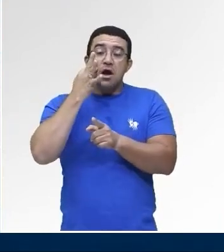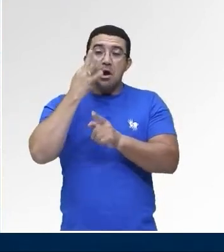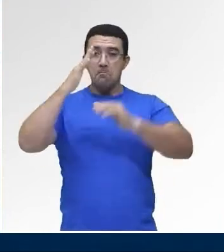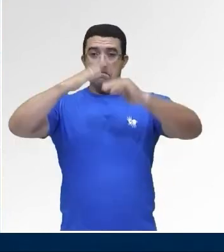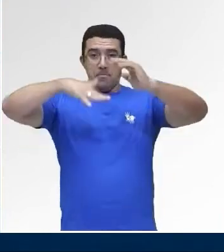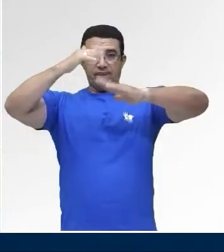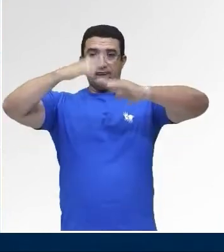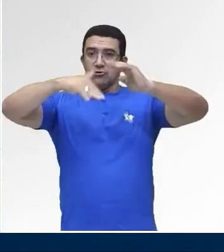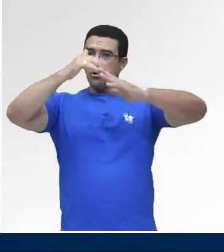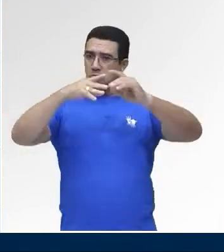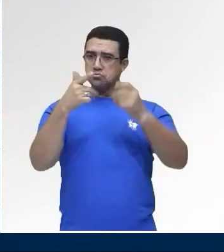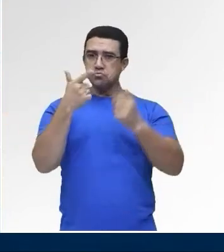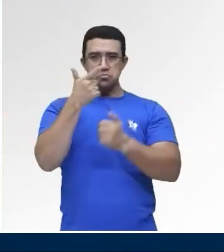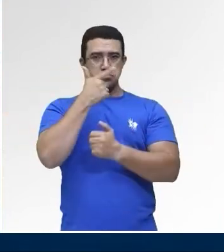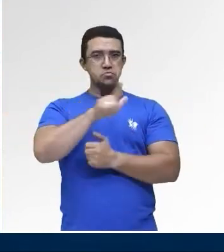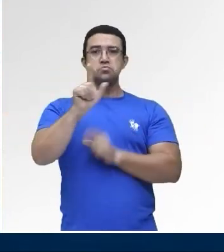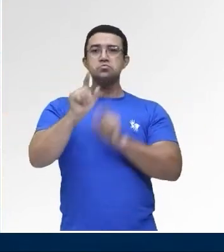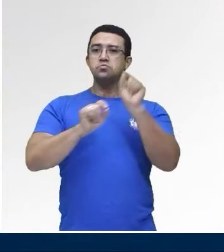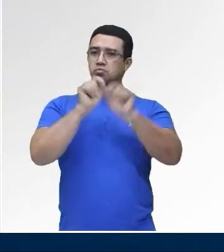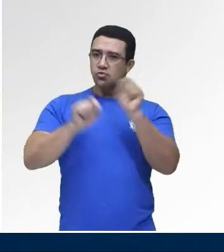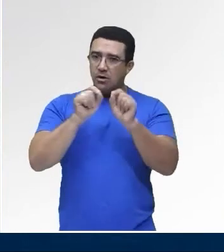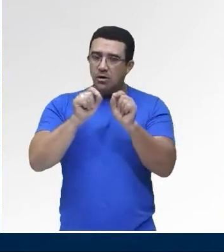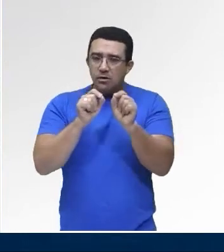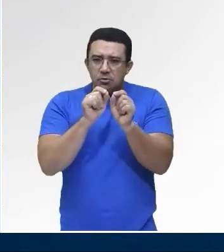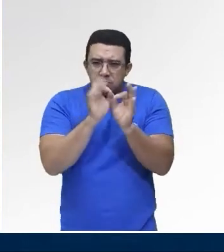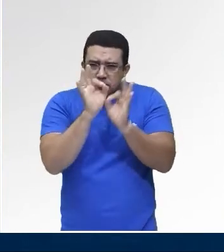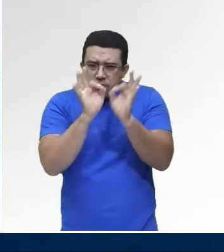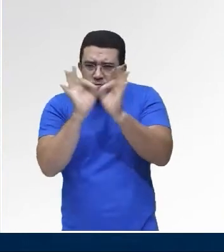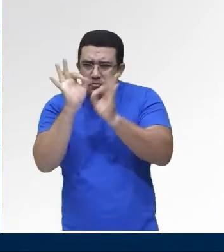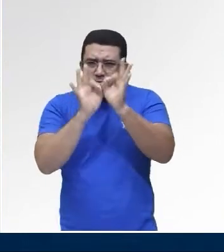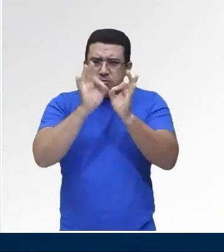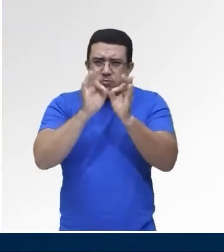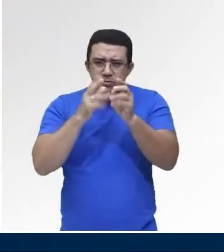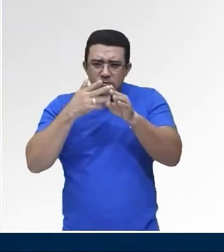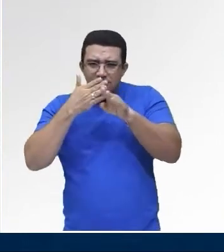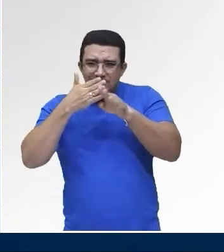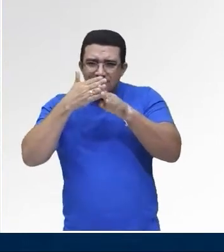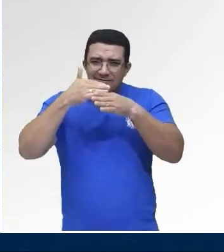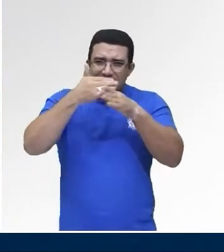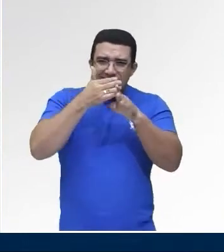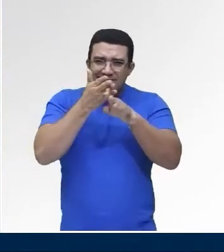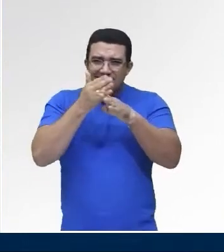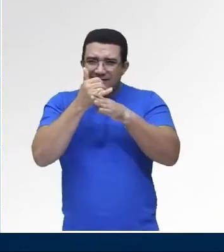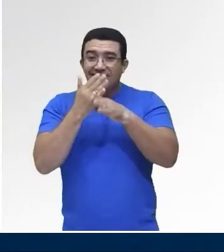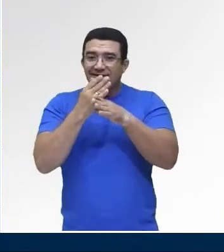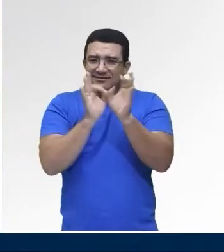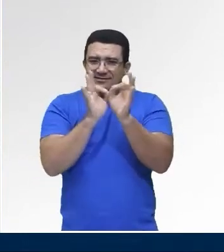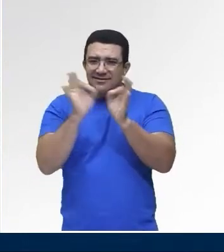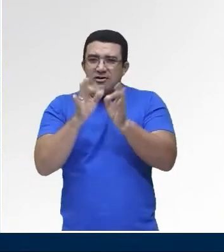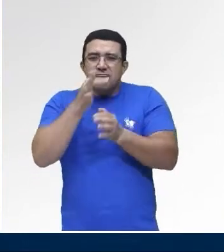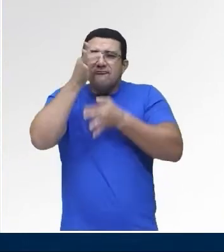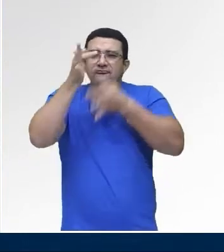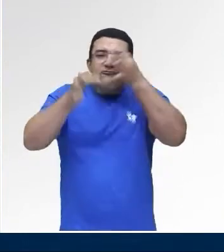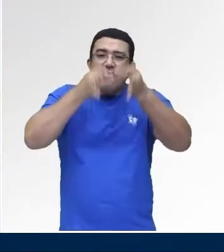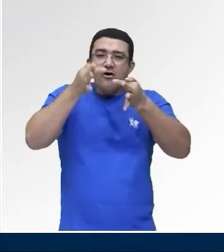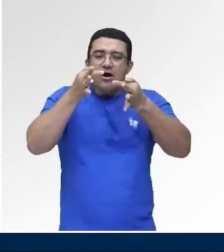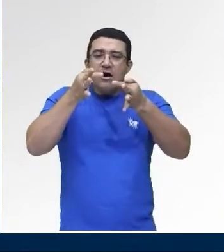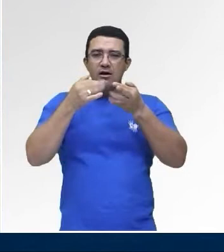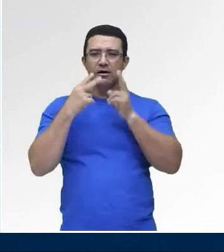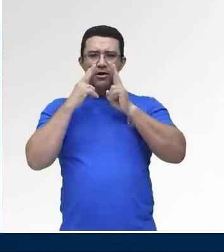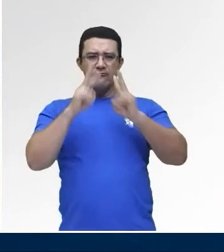Então, quando a gente olha para essa imagem, nós sentimos algo, né? Um sentimento